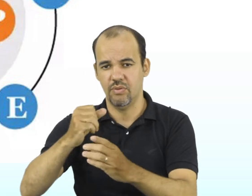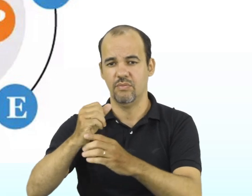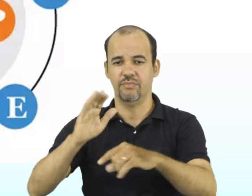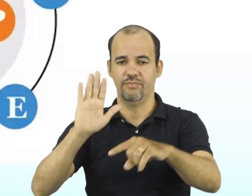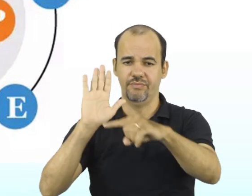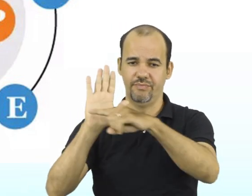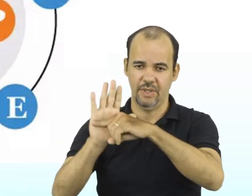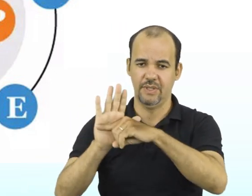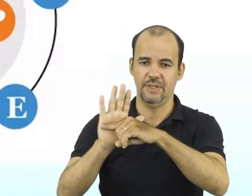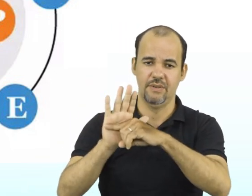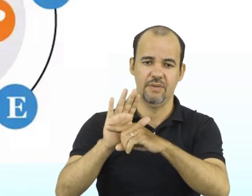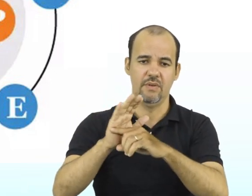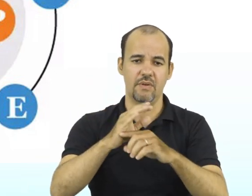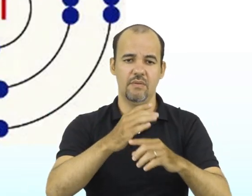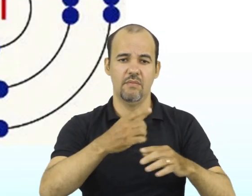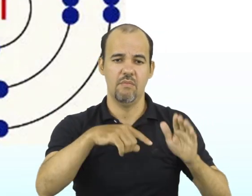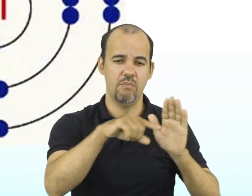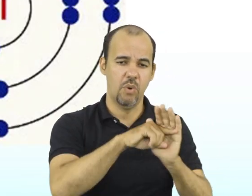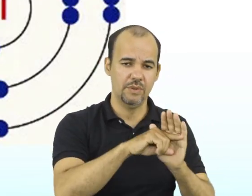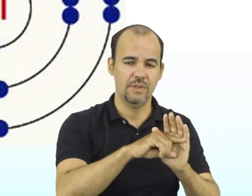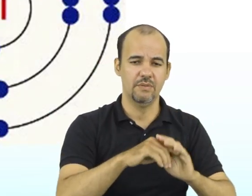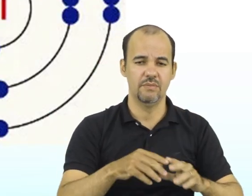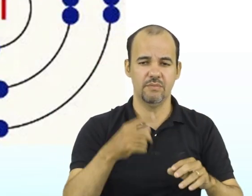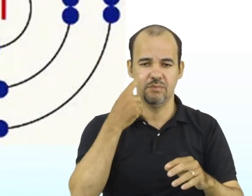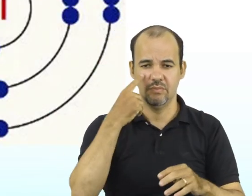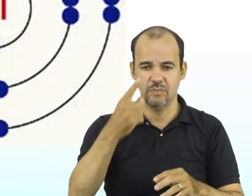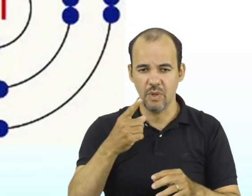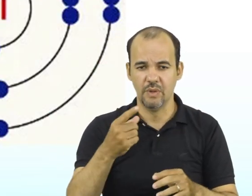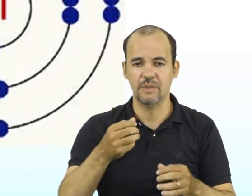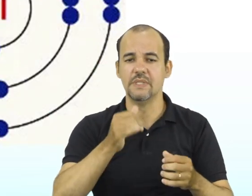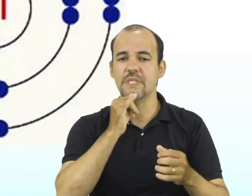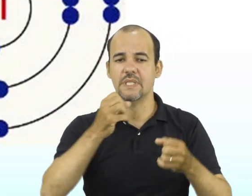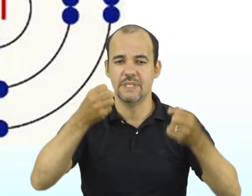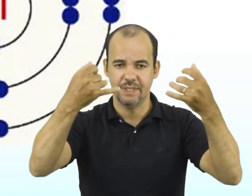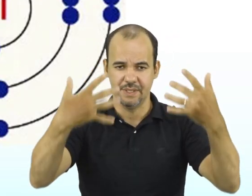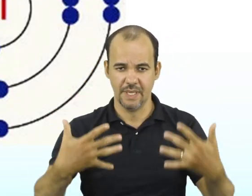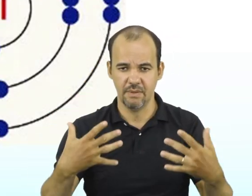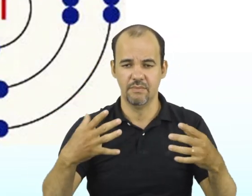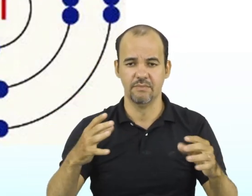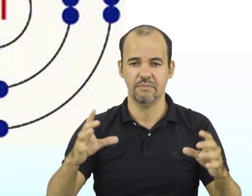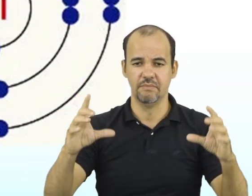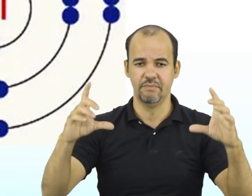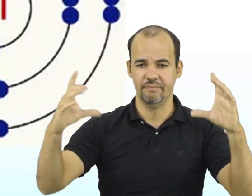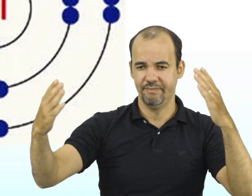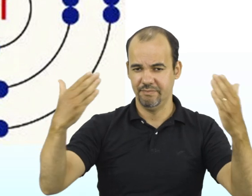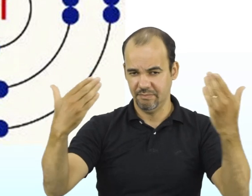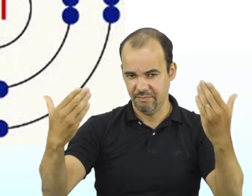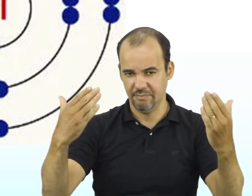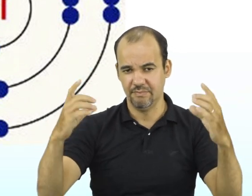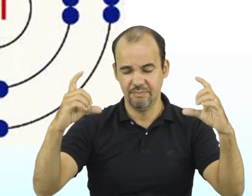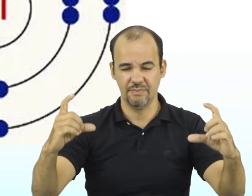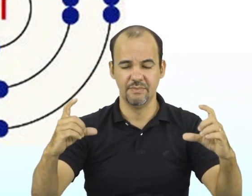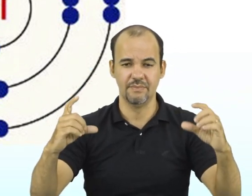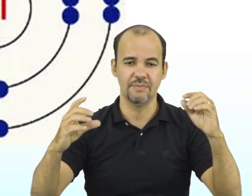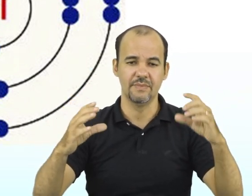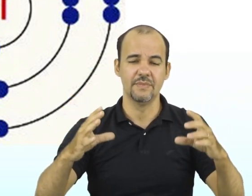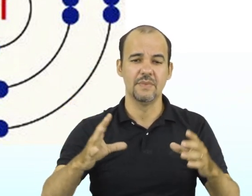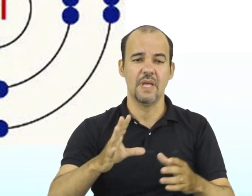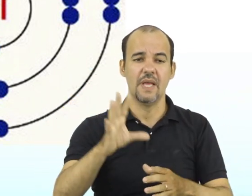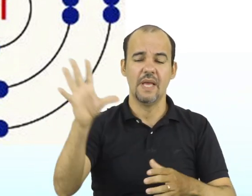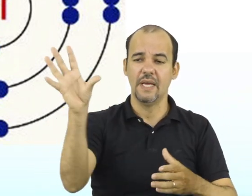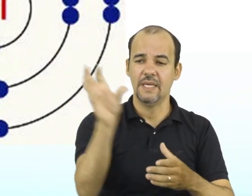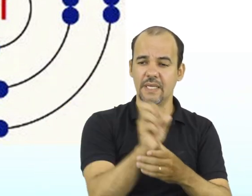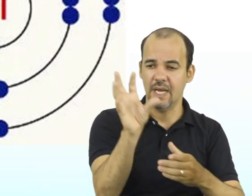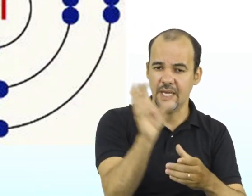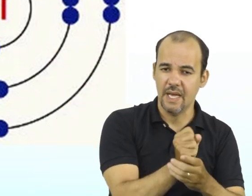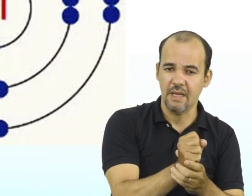o print, tá bom? Beleza? Tá aqui os exemplos. Tira o print desses exemplos, pelo amor de Deus. Eu acabei de falar, tira o